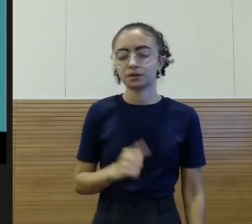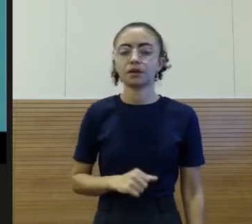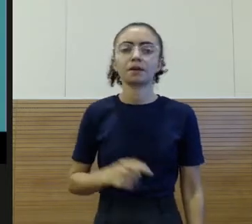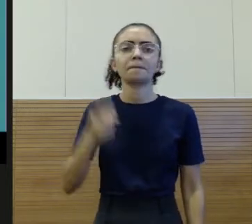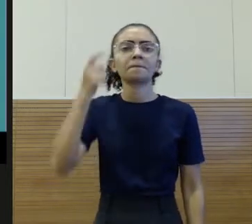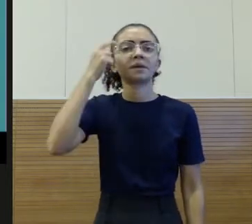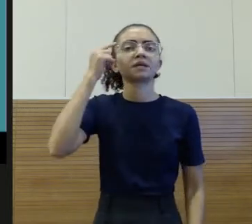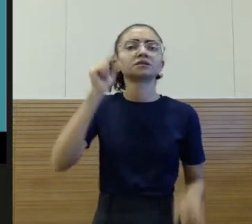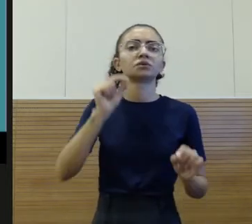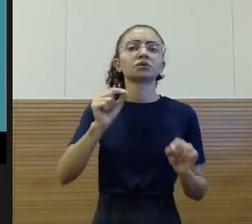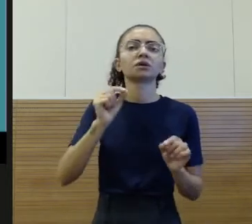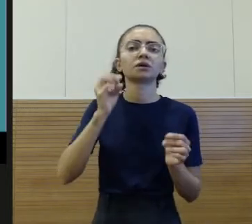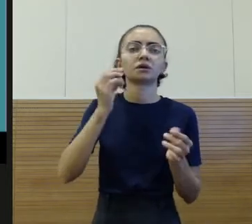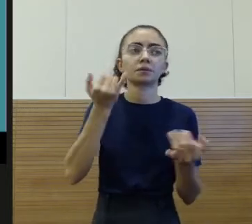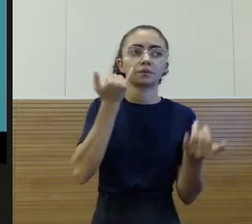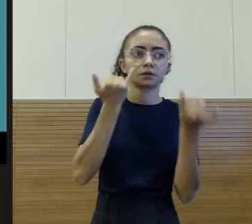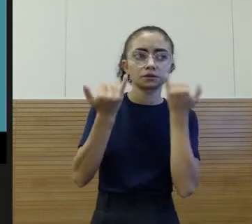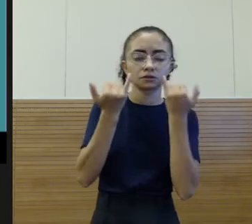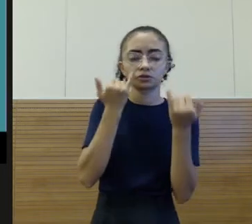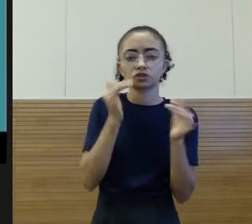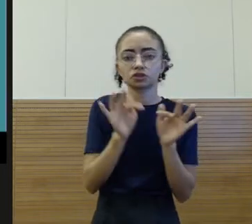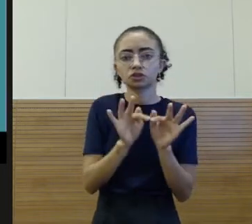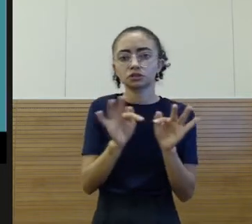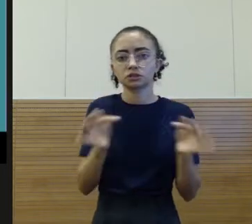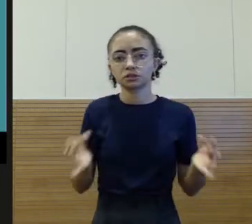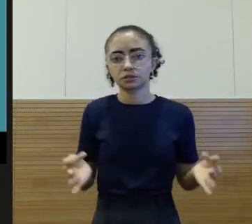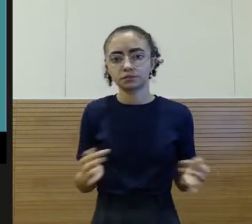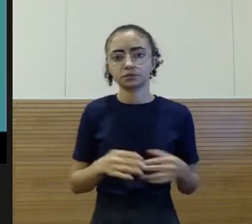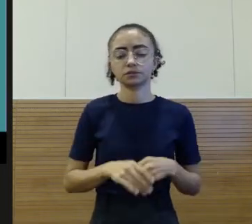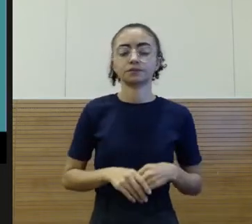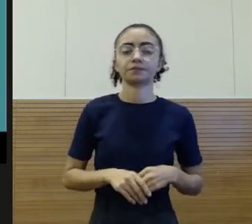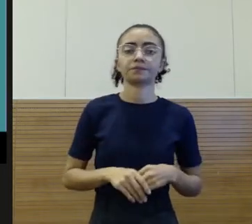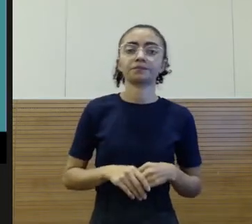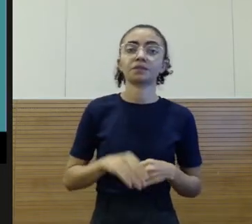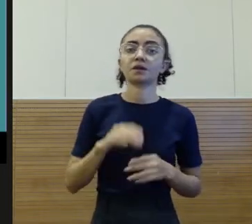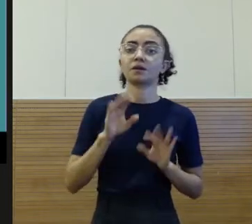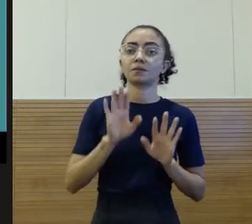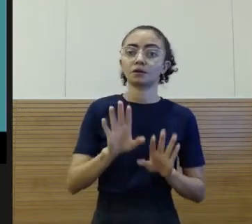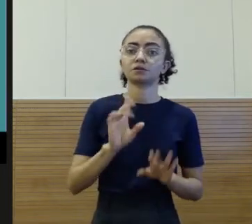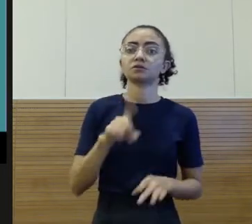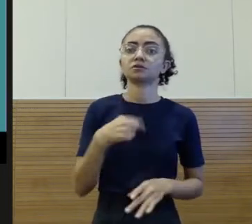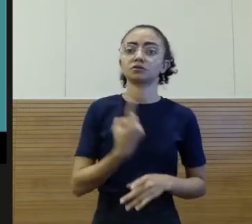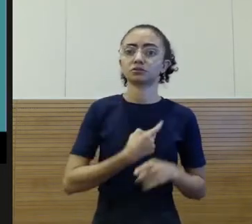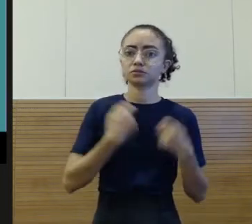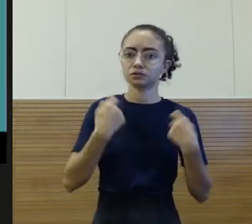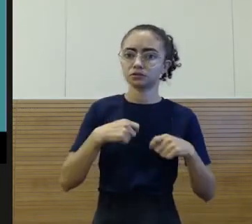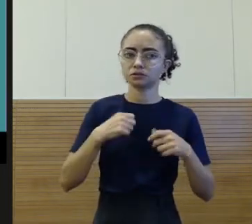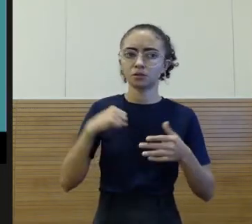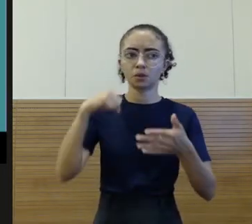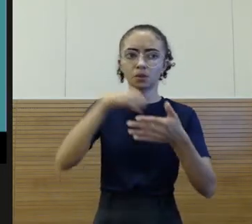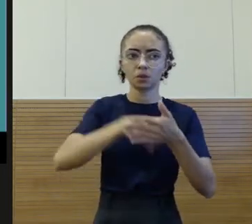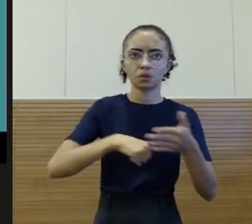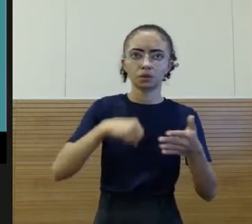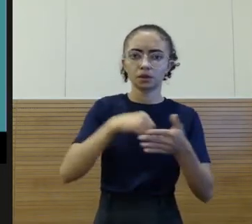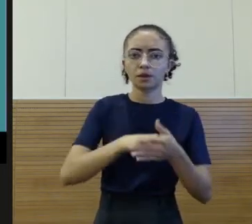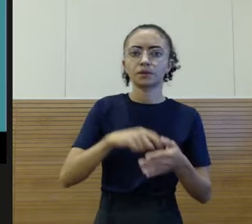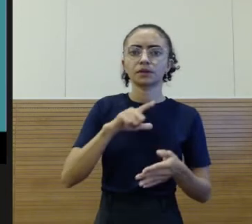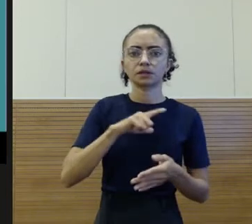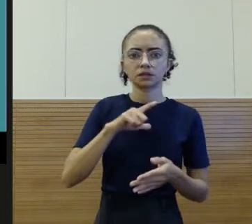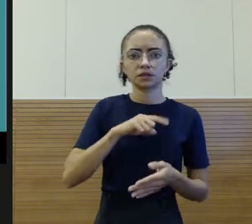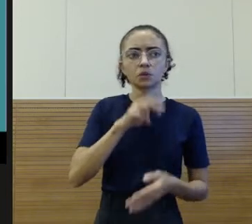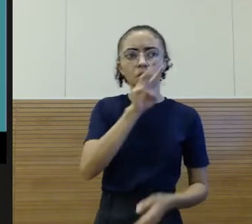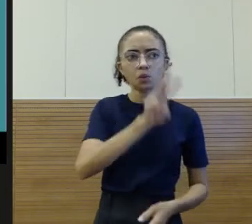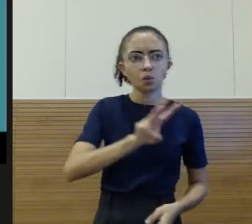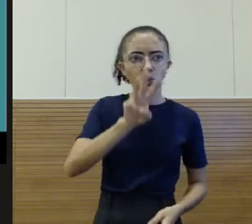e pelo ícone. Devemos, então, lutar para que seja criada uma plataforma multissetorial, observando o valor